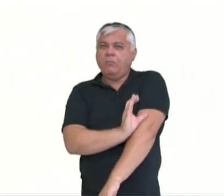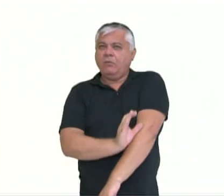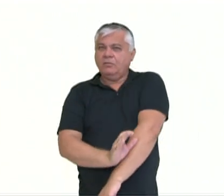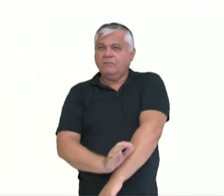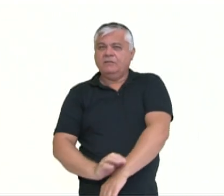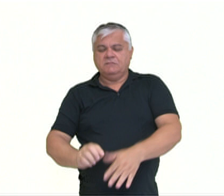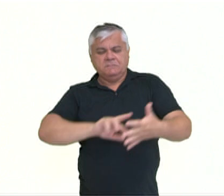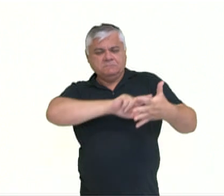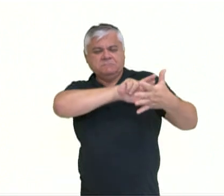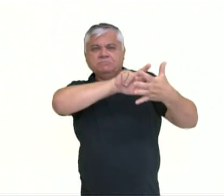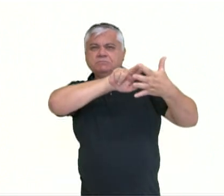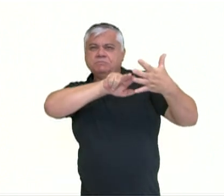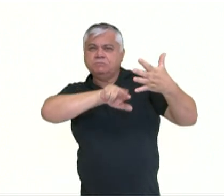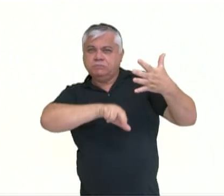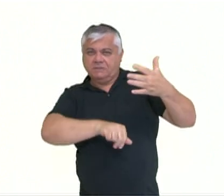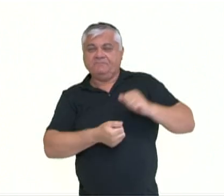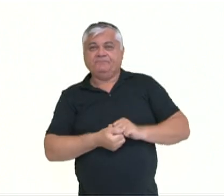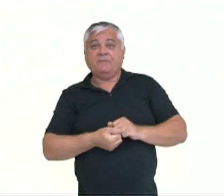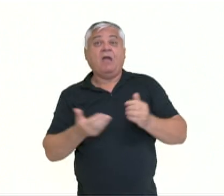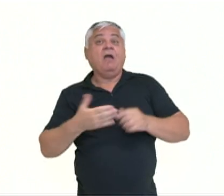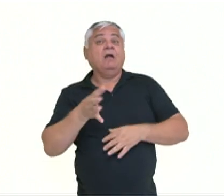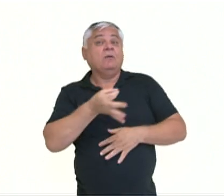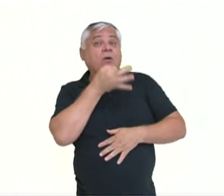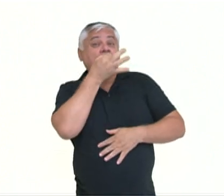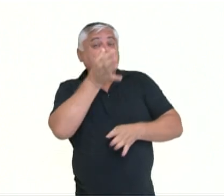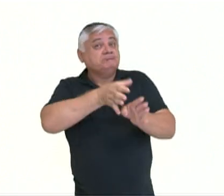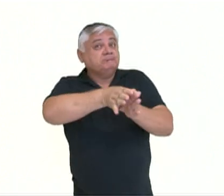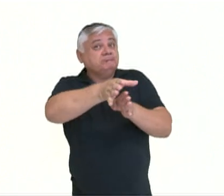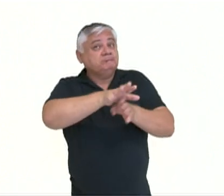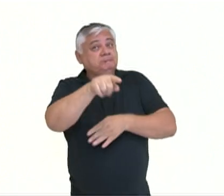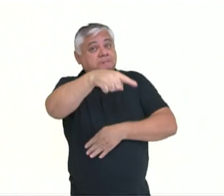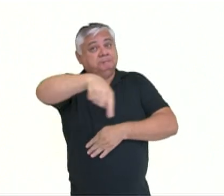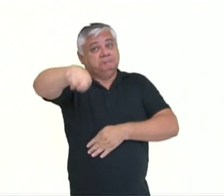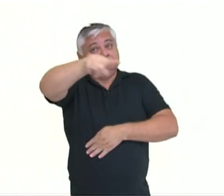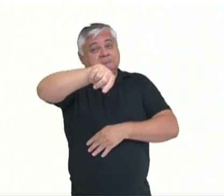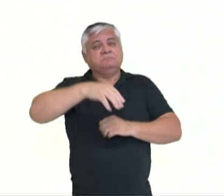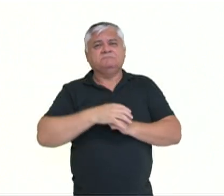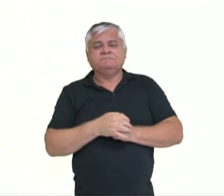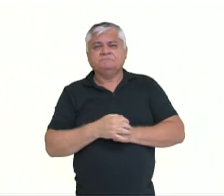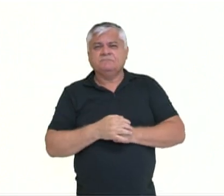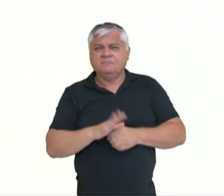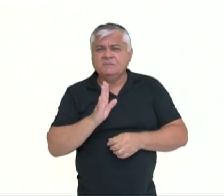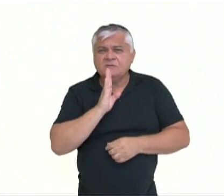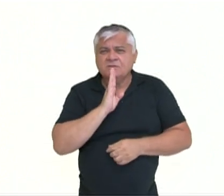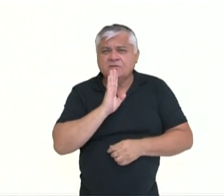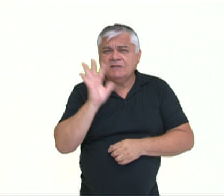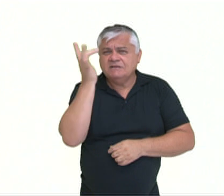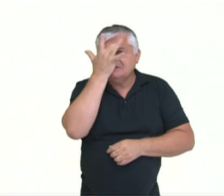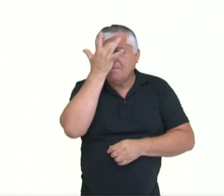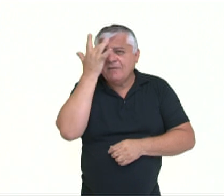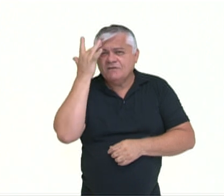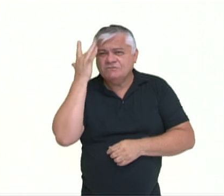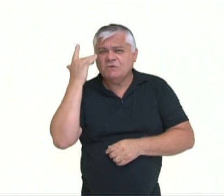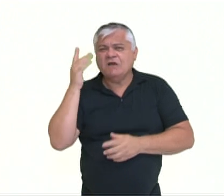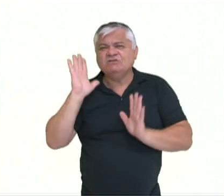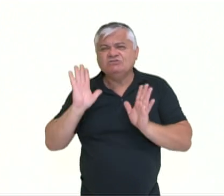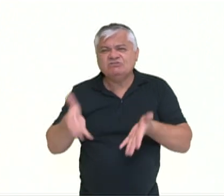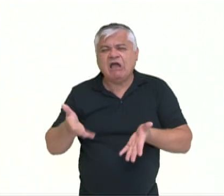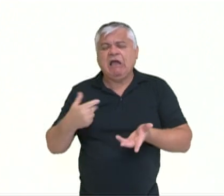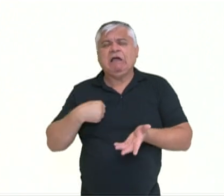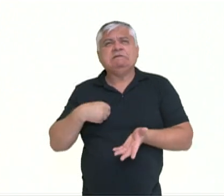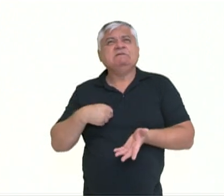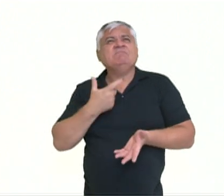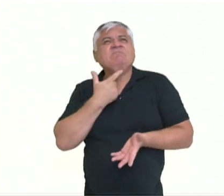Agora, uma sugestão de atividade para vocês. Você conhece alguém que tentou fazer sucesso com alguma